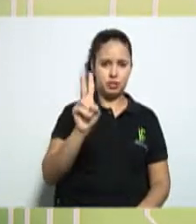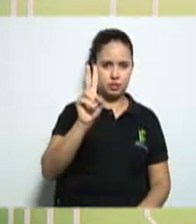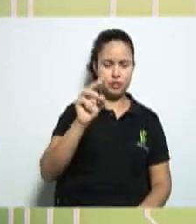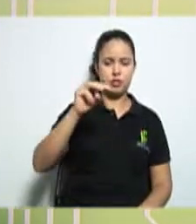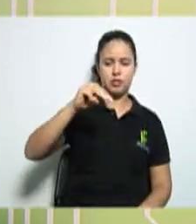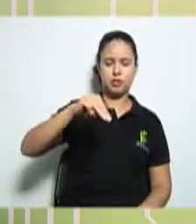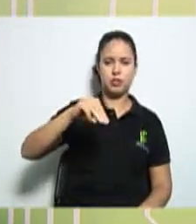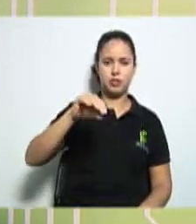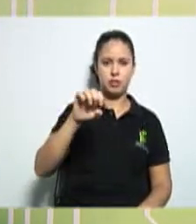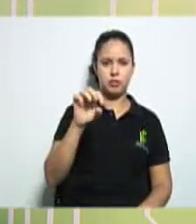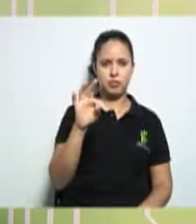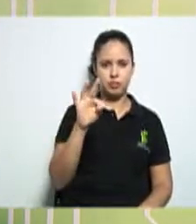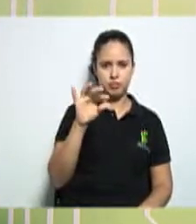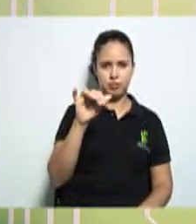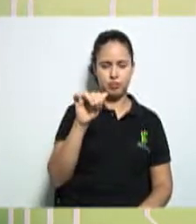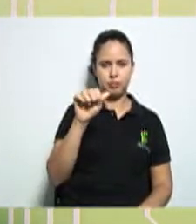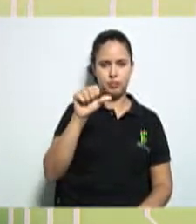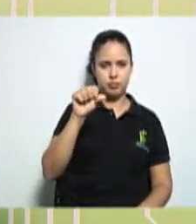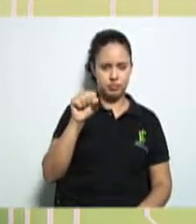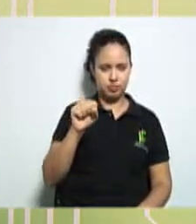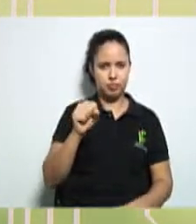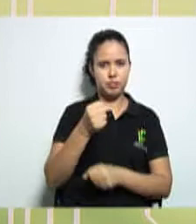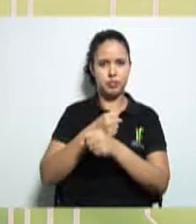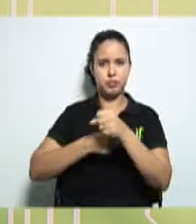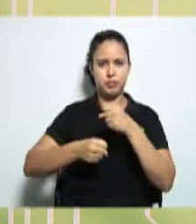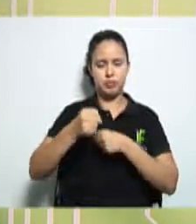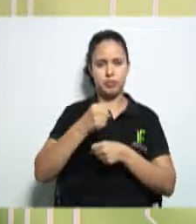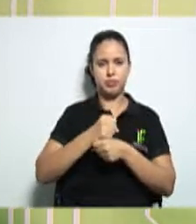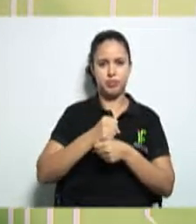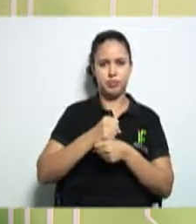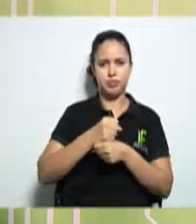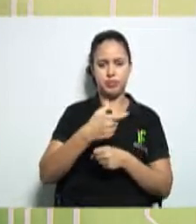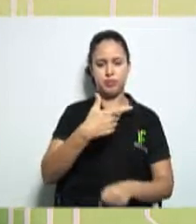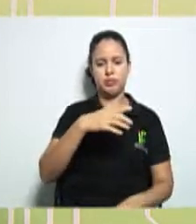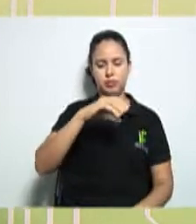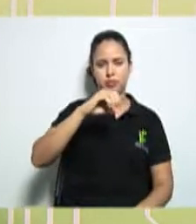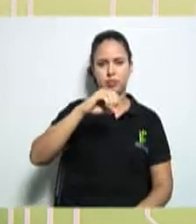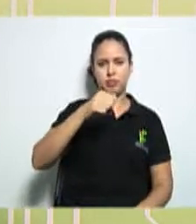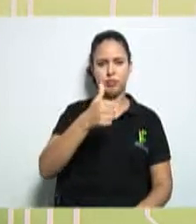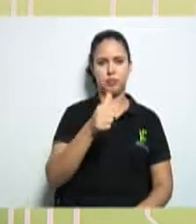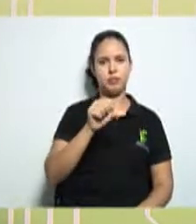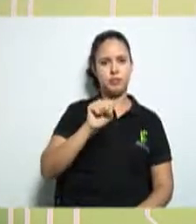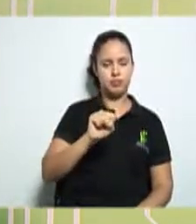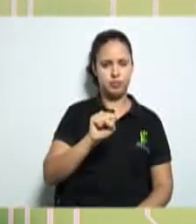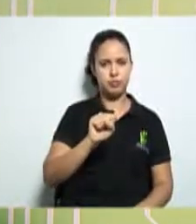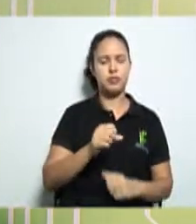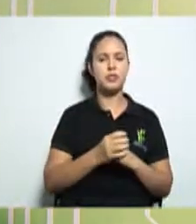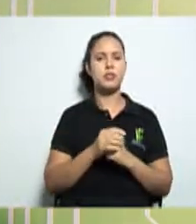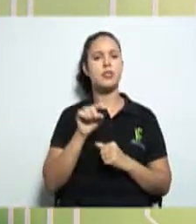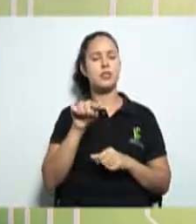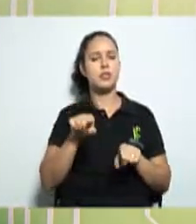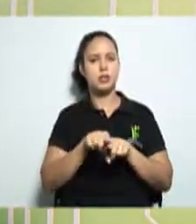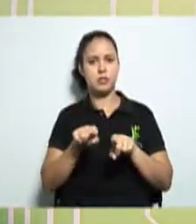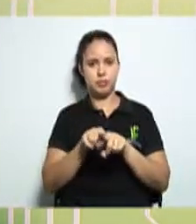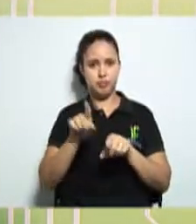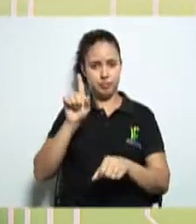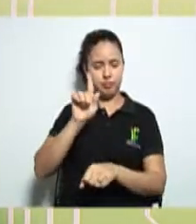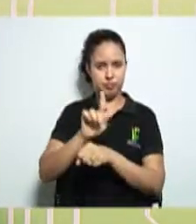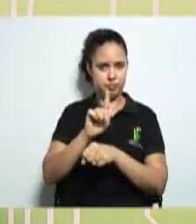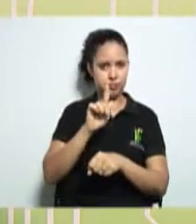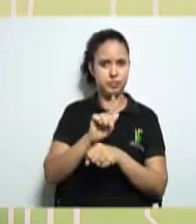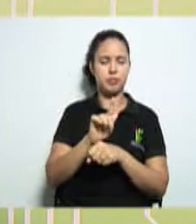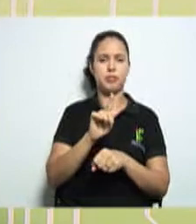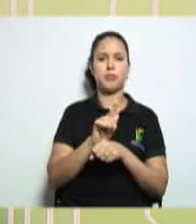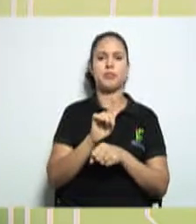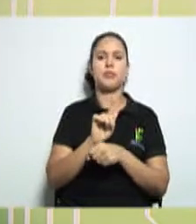metas pessoais para 2018. Por que isso é importante? Para mim, enquanto gestor, e você também é um gestor, porque vocês